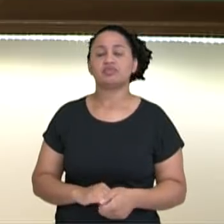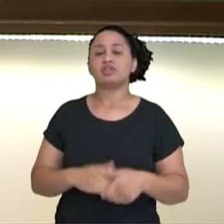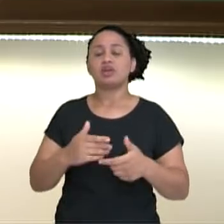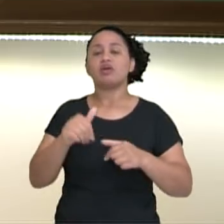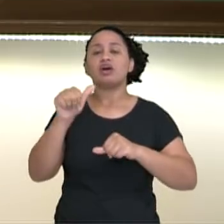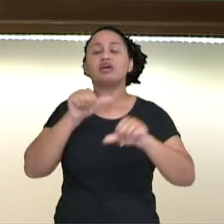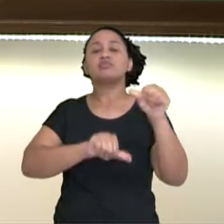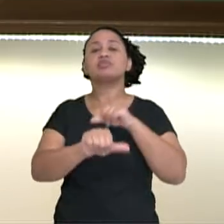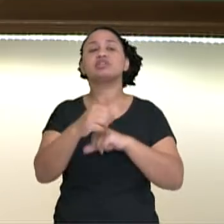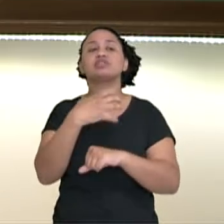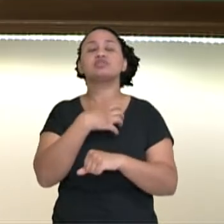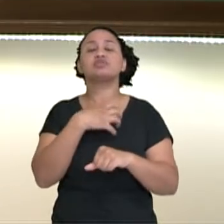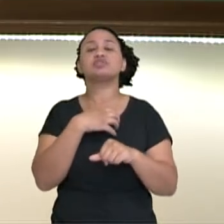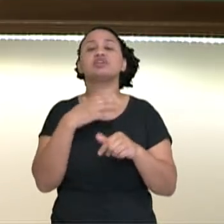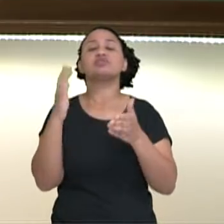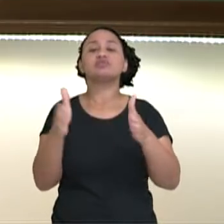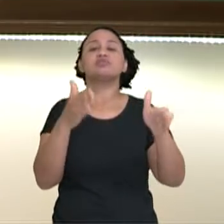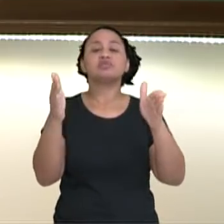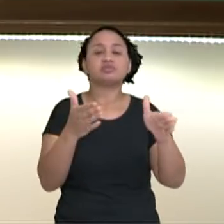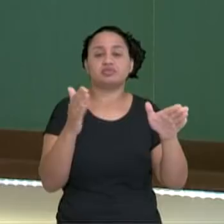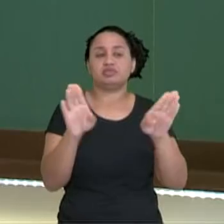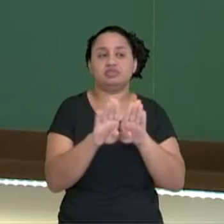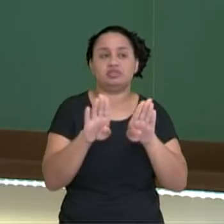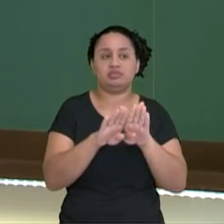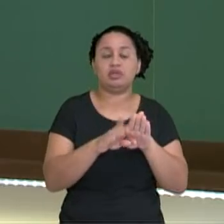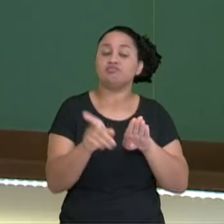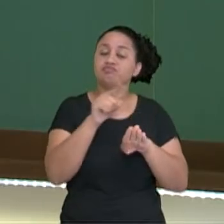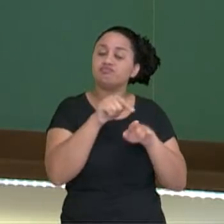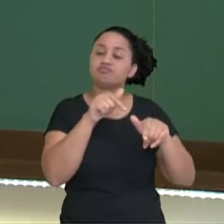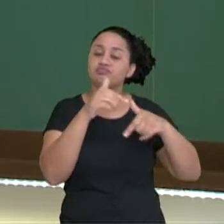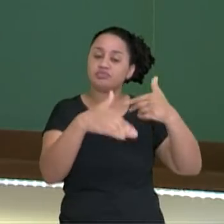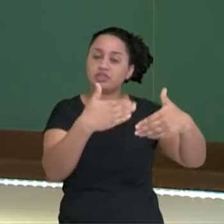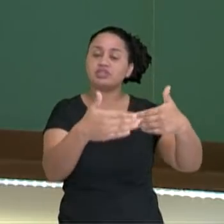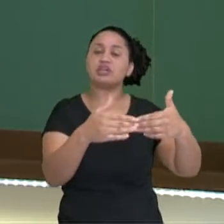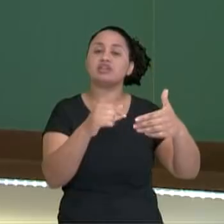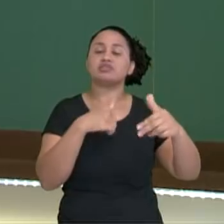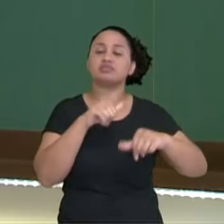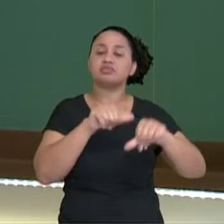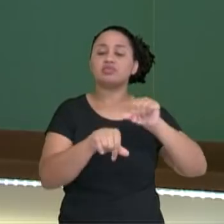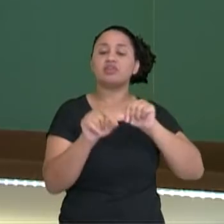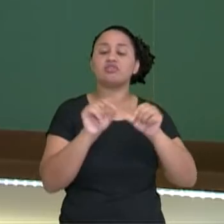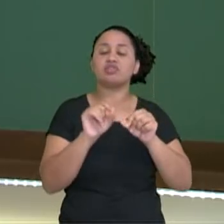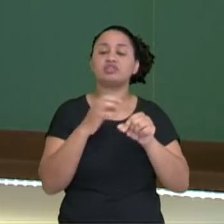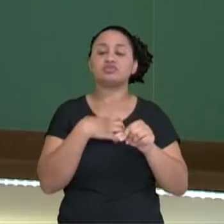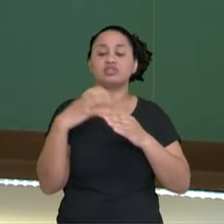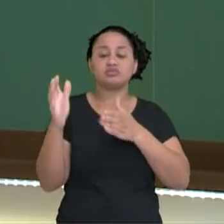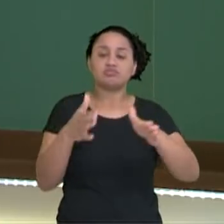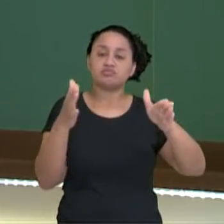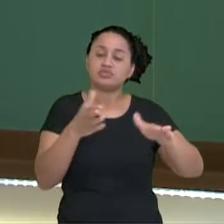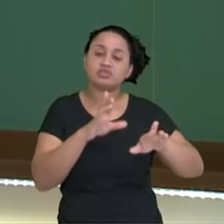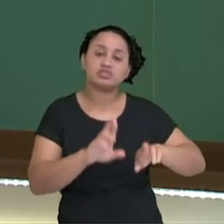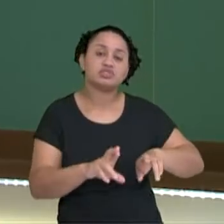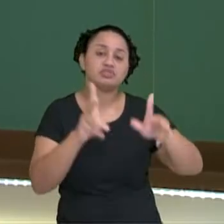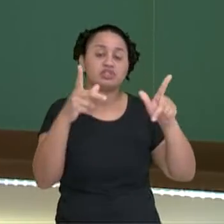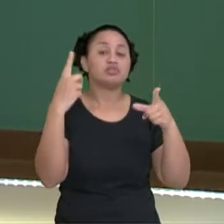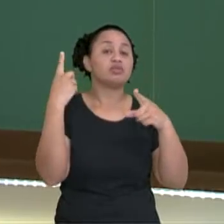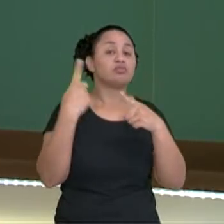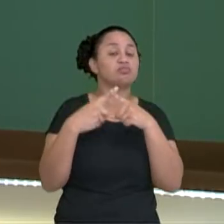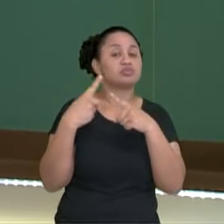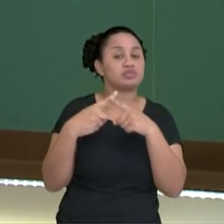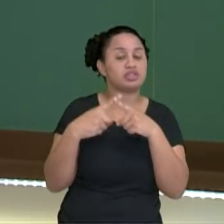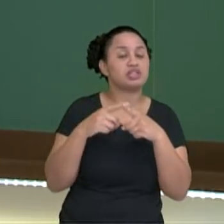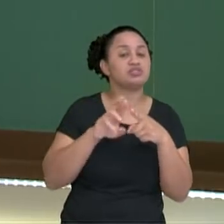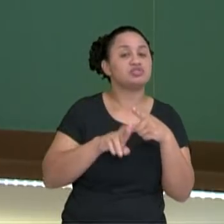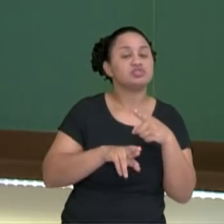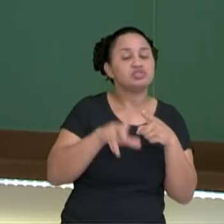Mudanças no modo de produção. O processo de maquinofatura ele vai provocar mudanças na forma de produzir, Por quê? Porque